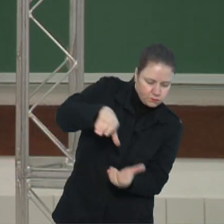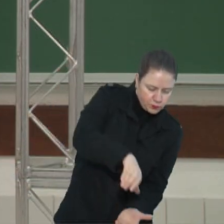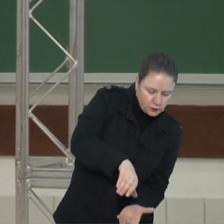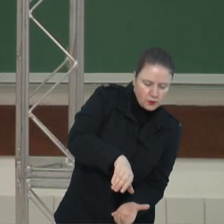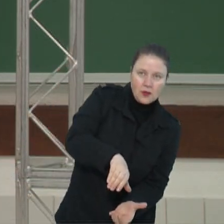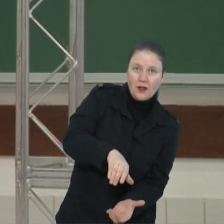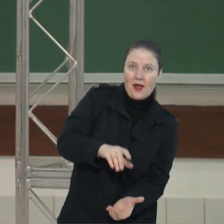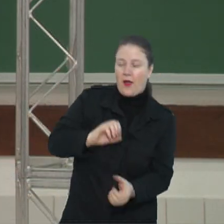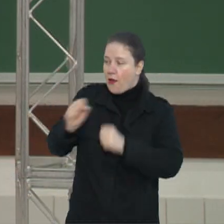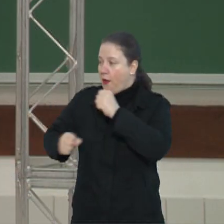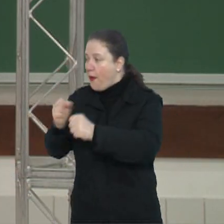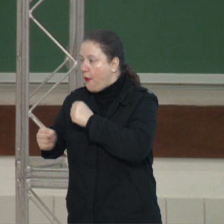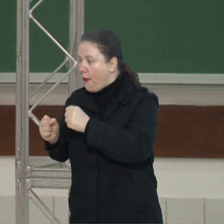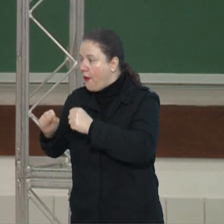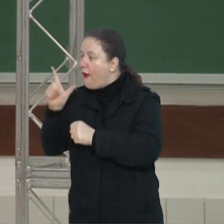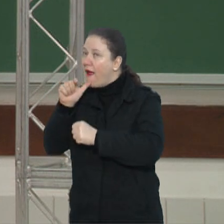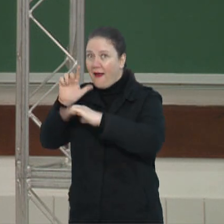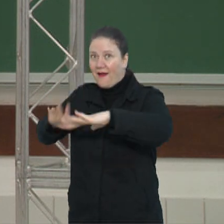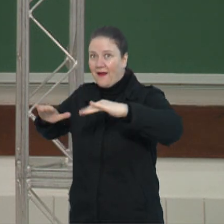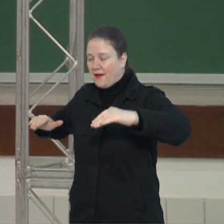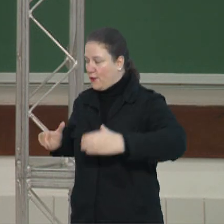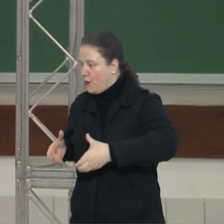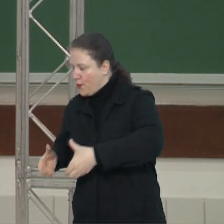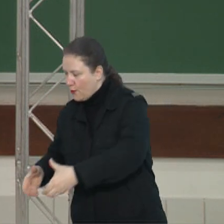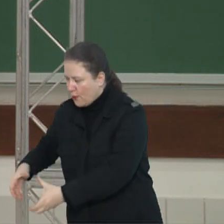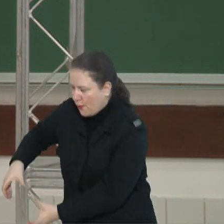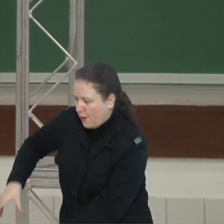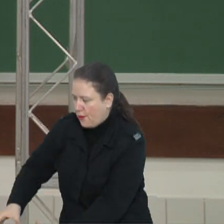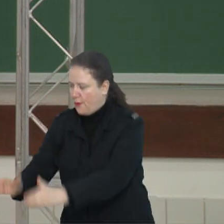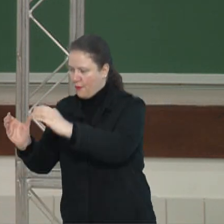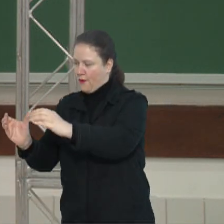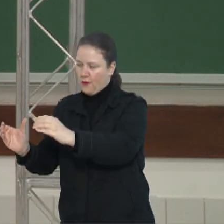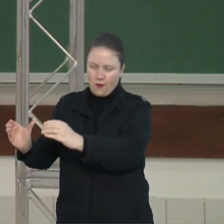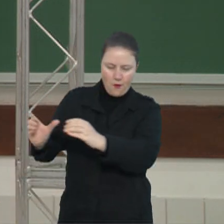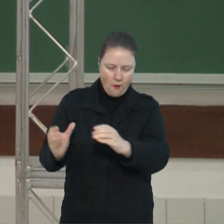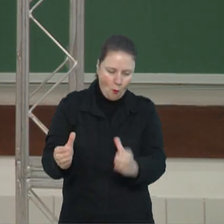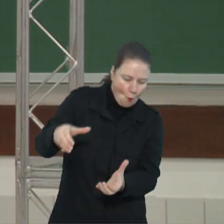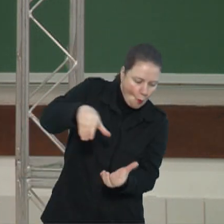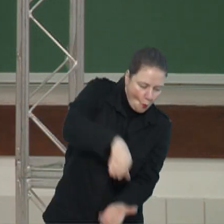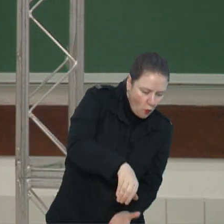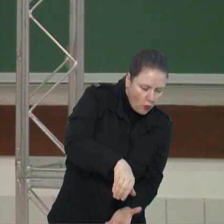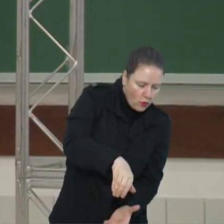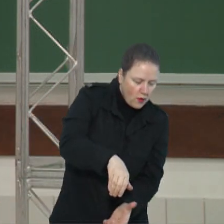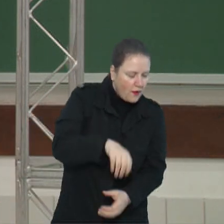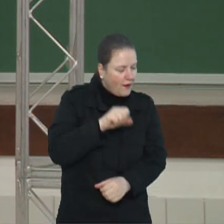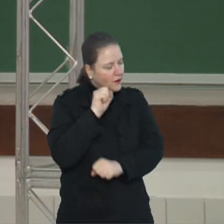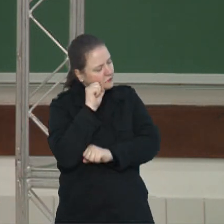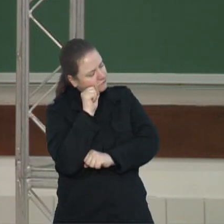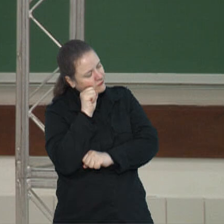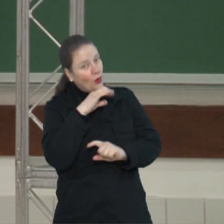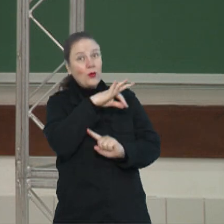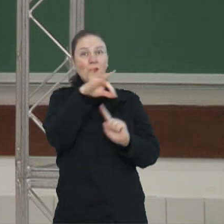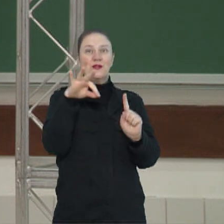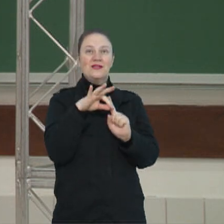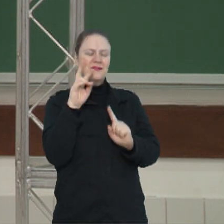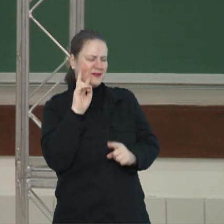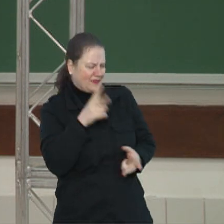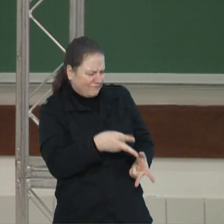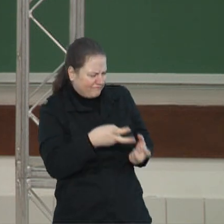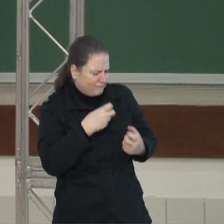mar, enche lá e joga de novo no buraco, né? Santo Agostinho fica olhando aquela criança, né, brincando ali, e uma hora vai perguntar para